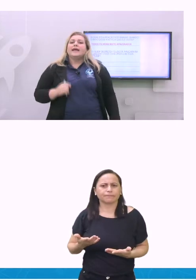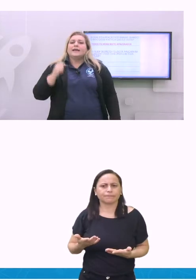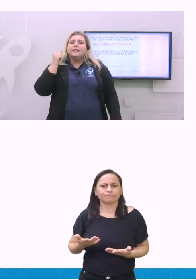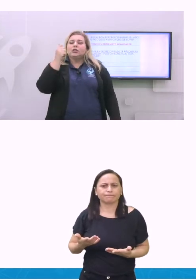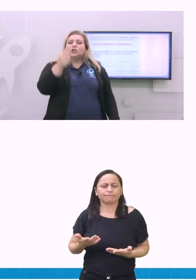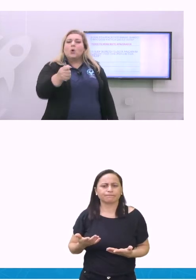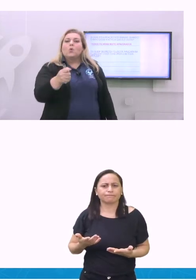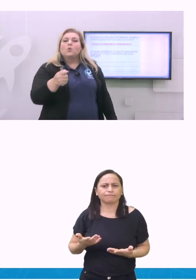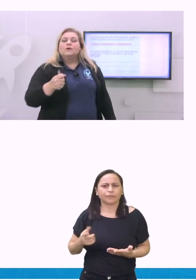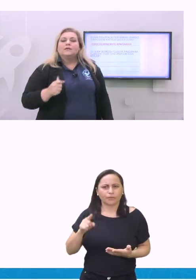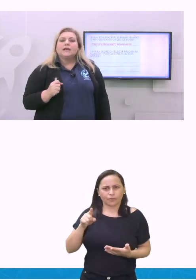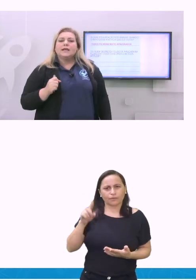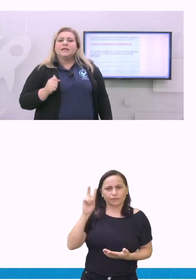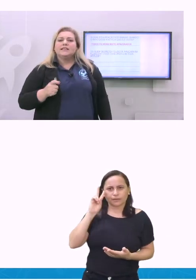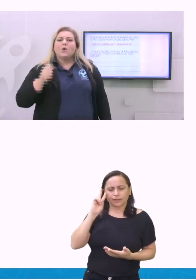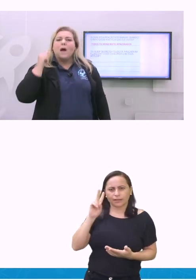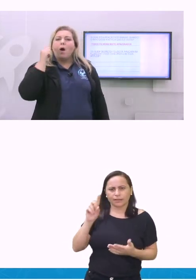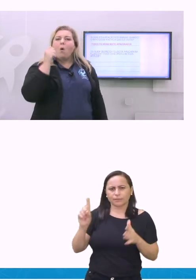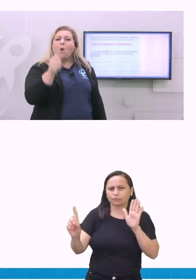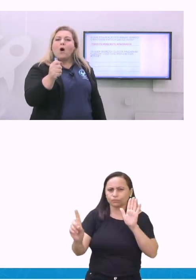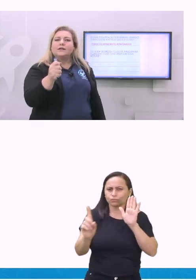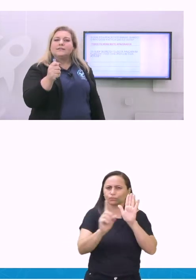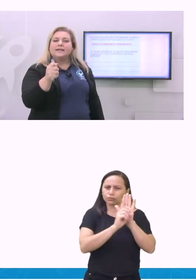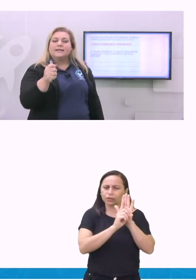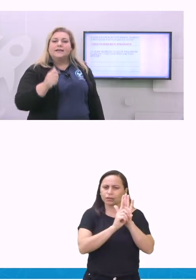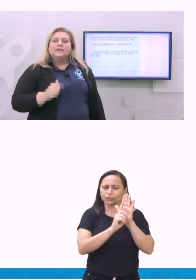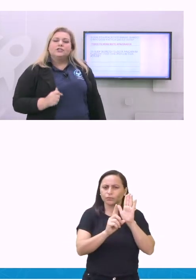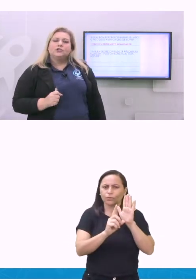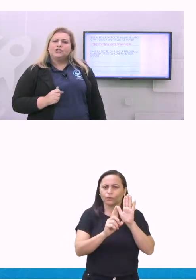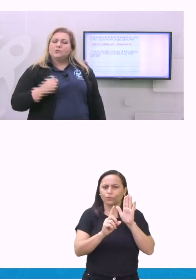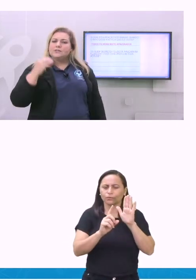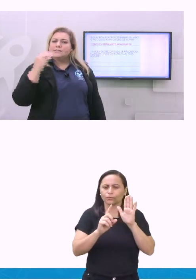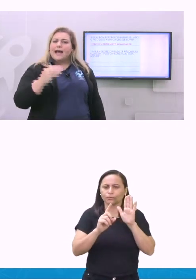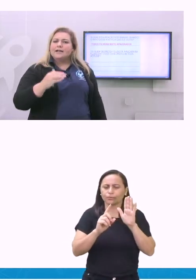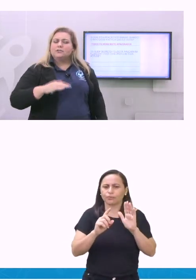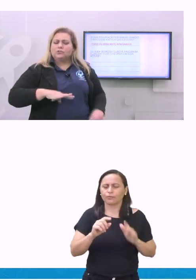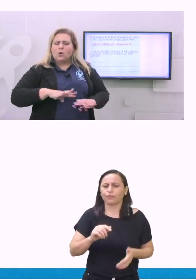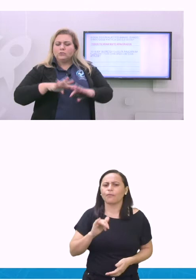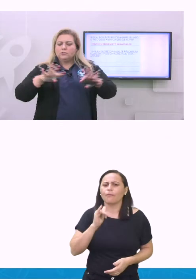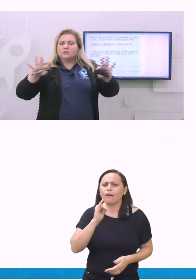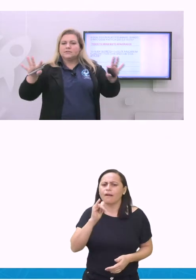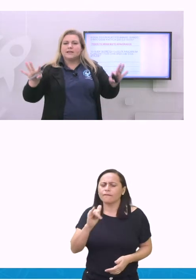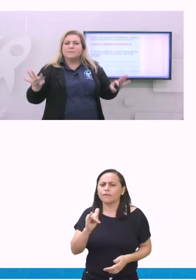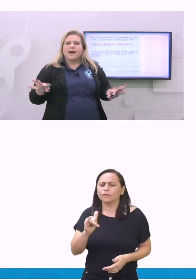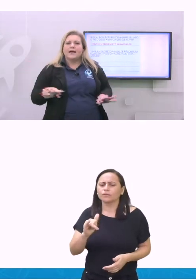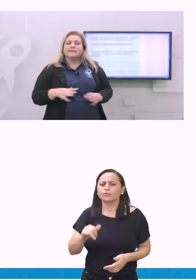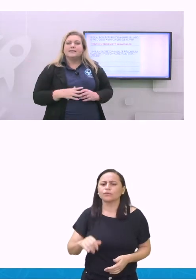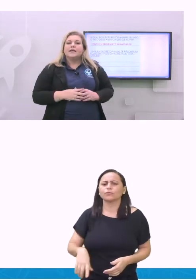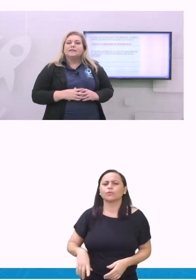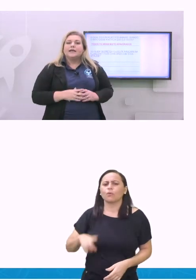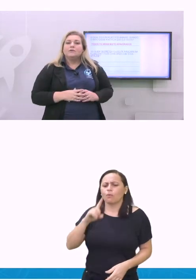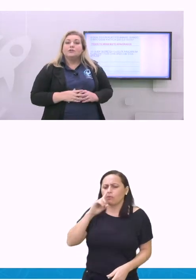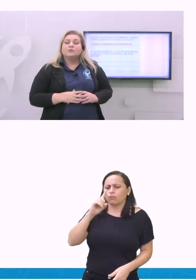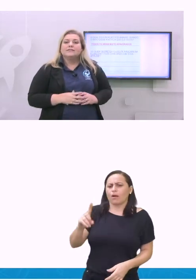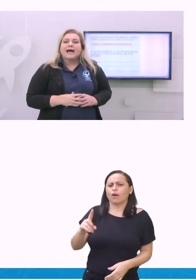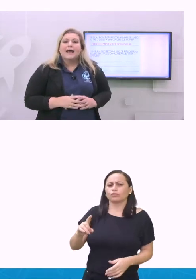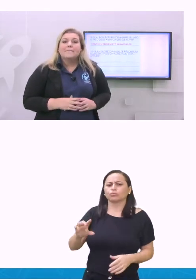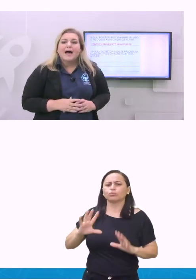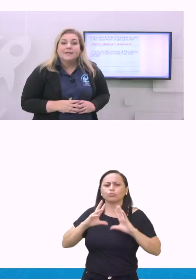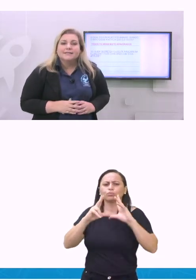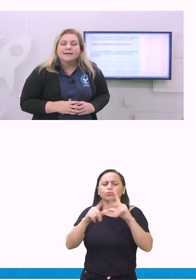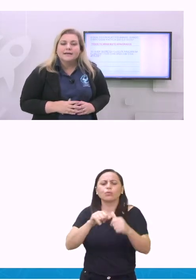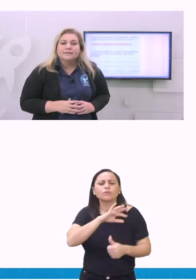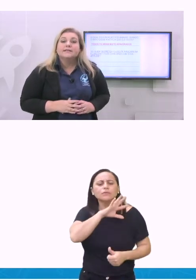que decretou? Quem que deu a ordem de usar, todos os animais teriam que usar